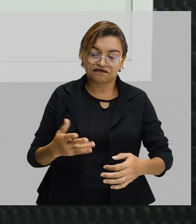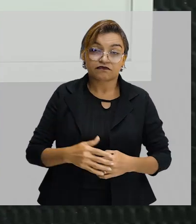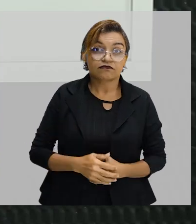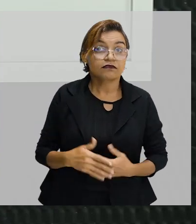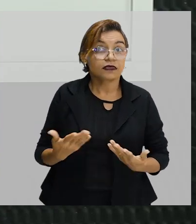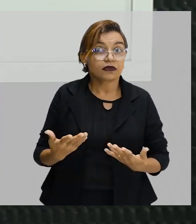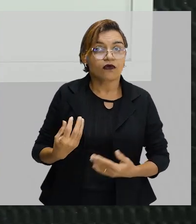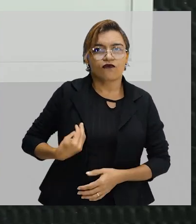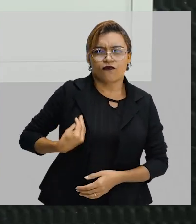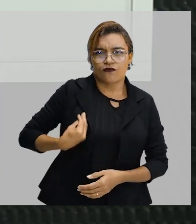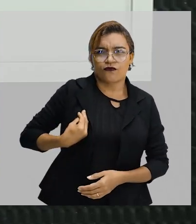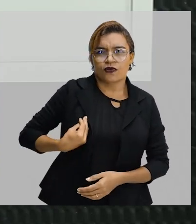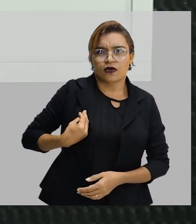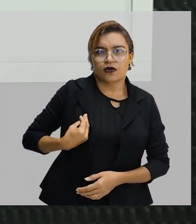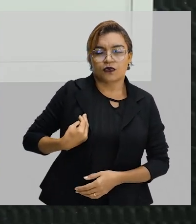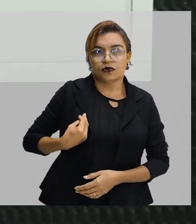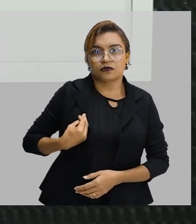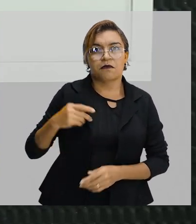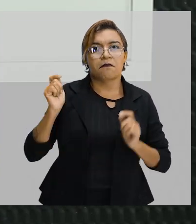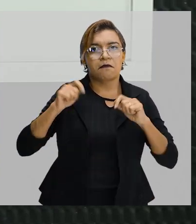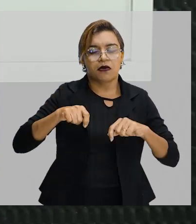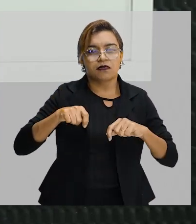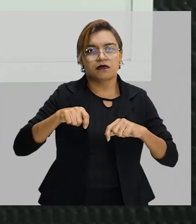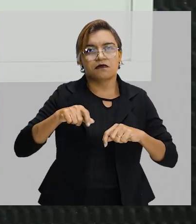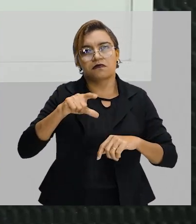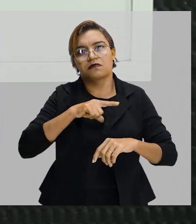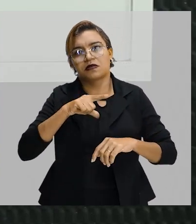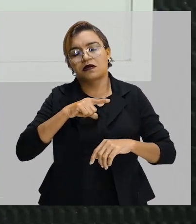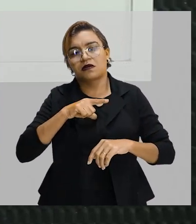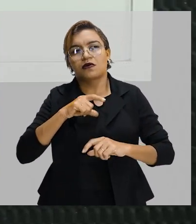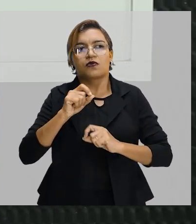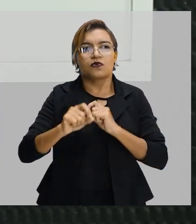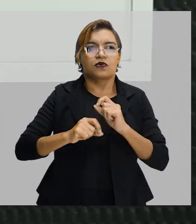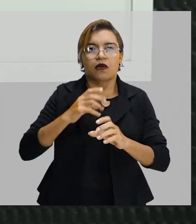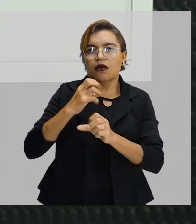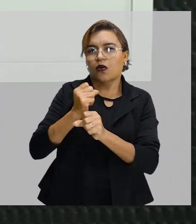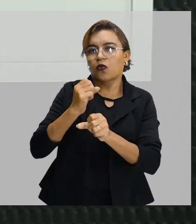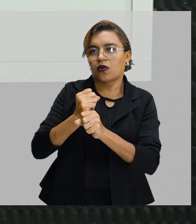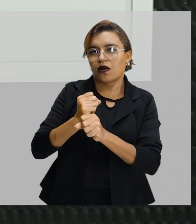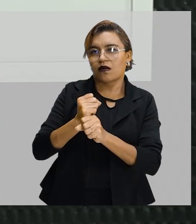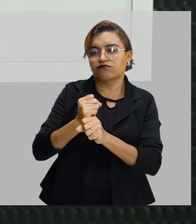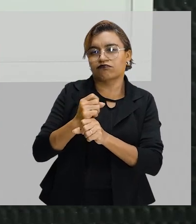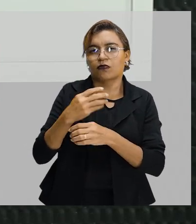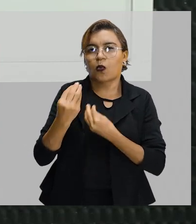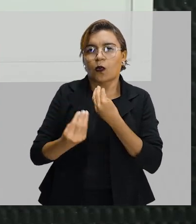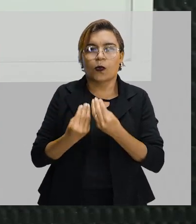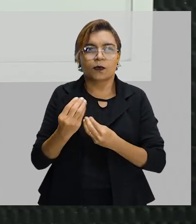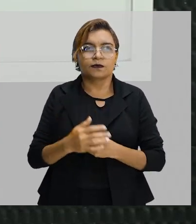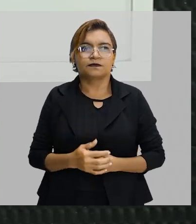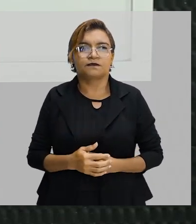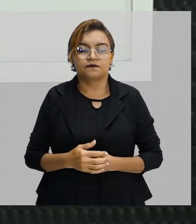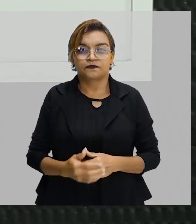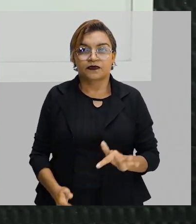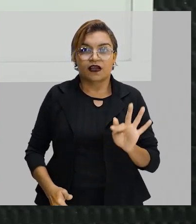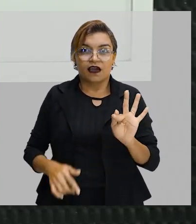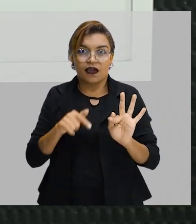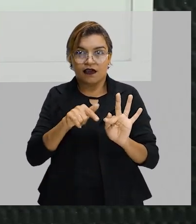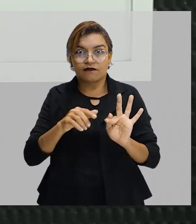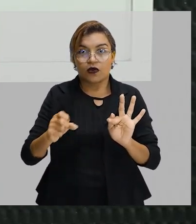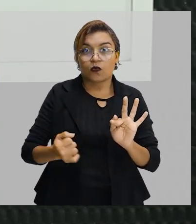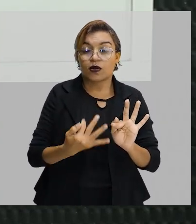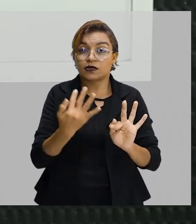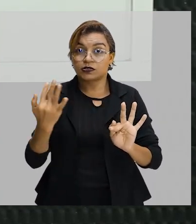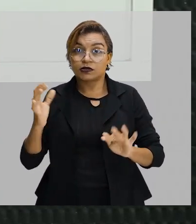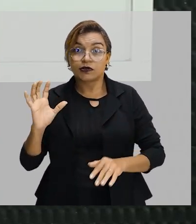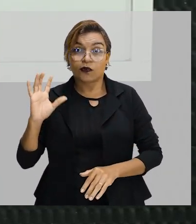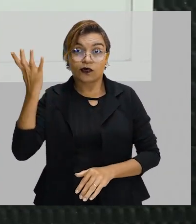Então, frequência, nós podemos calcular da seguinte forma. Ó. Frequência é a quantidade de eventos ou o